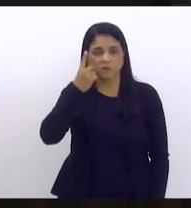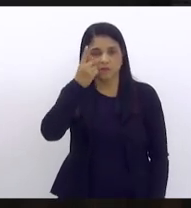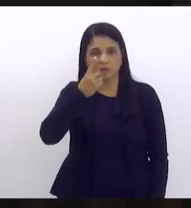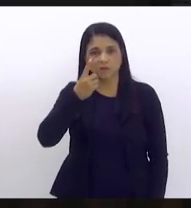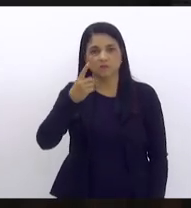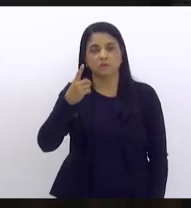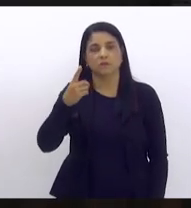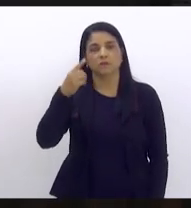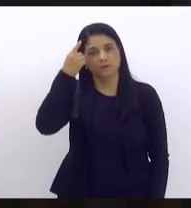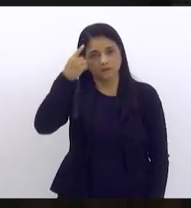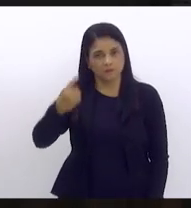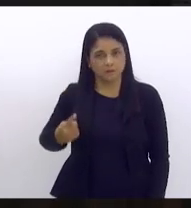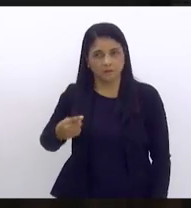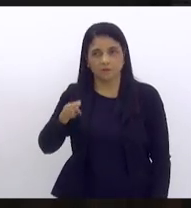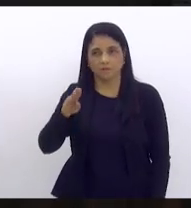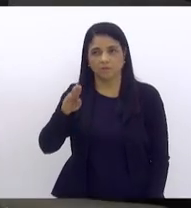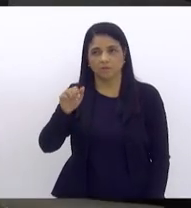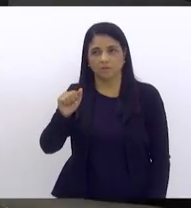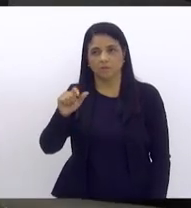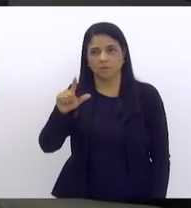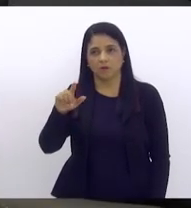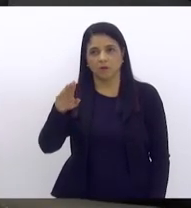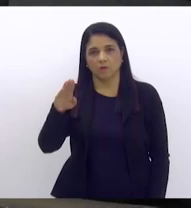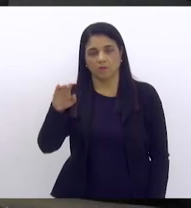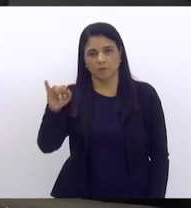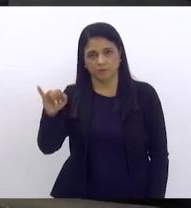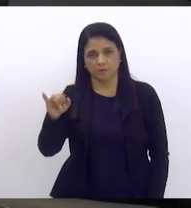deputada Dani Balbi, por favor.